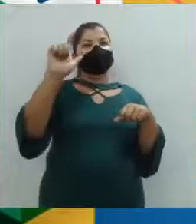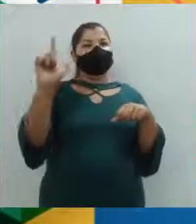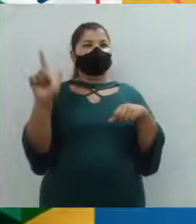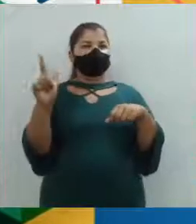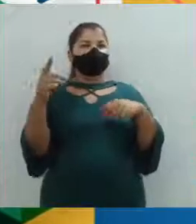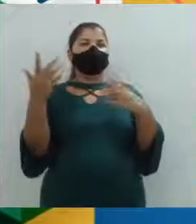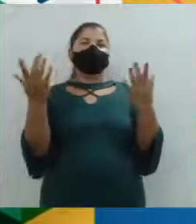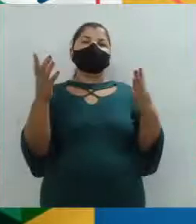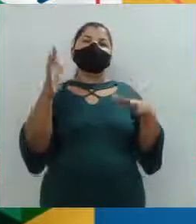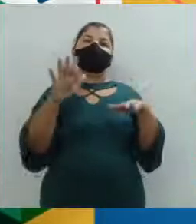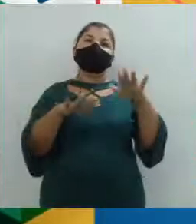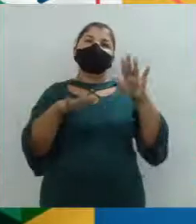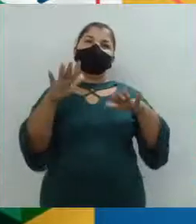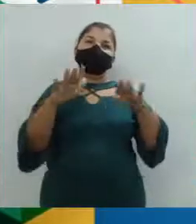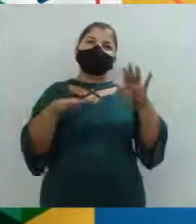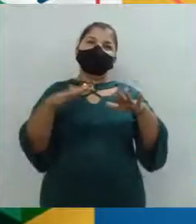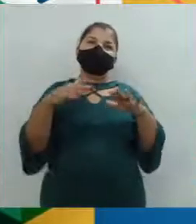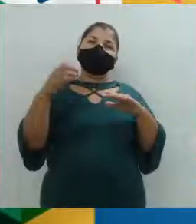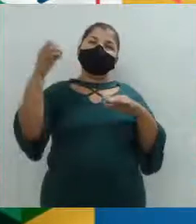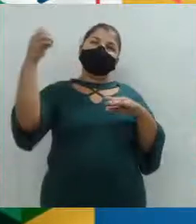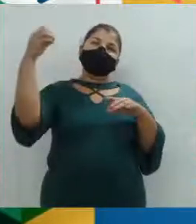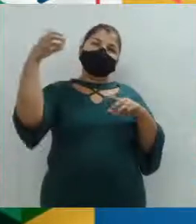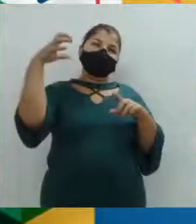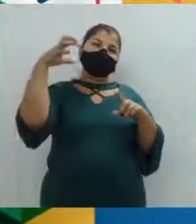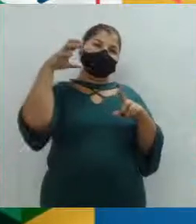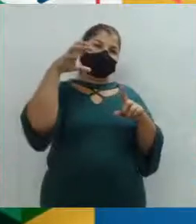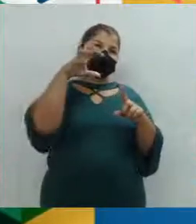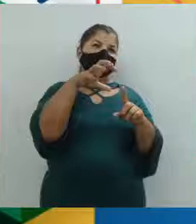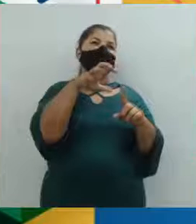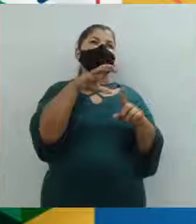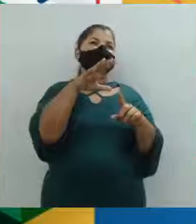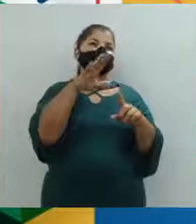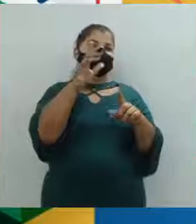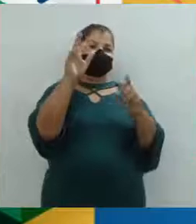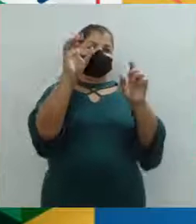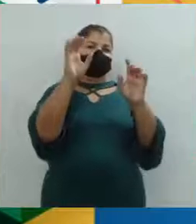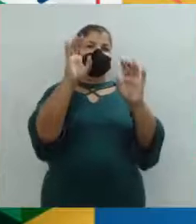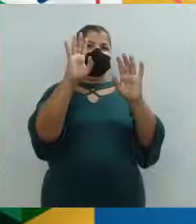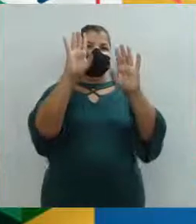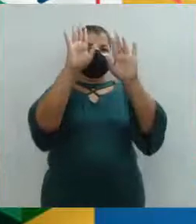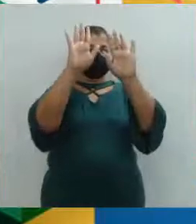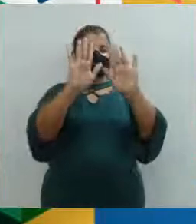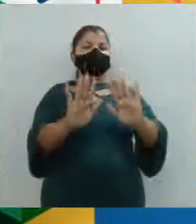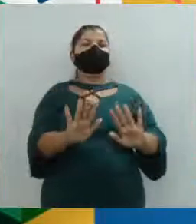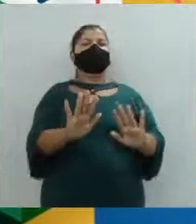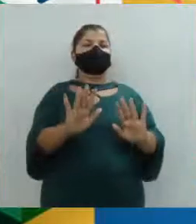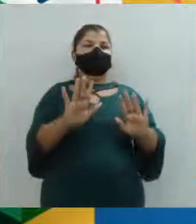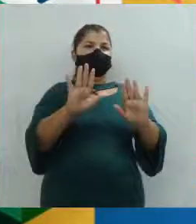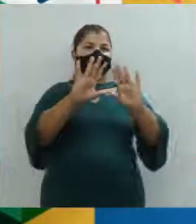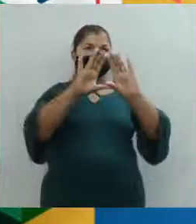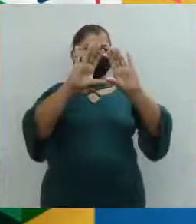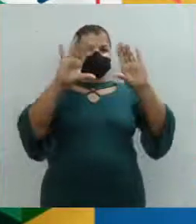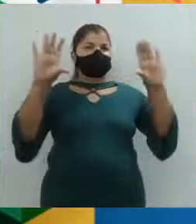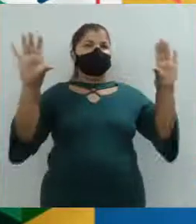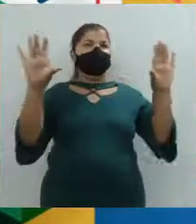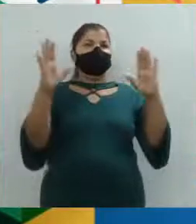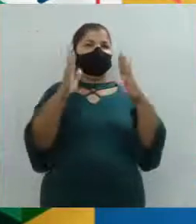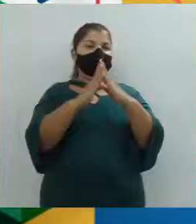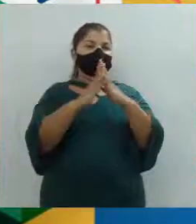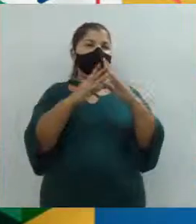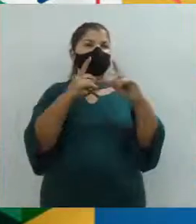vai depender da luminosidade na frente dessa fachada, né? E aí